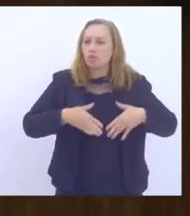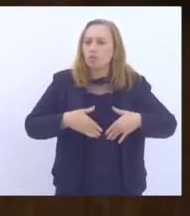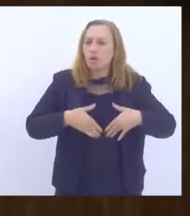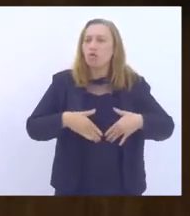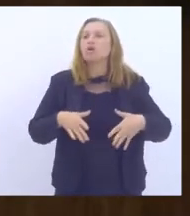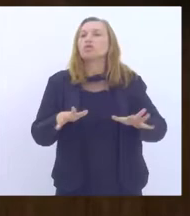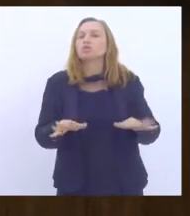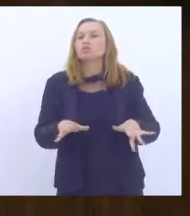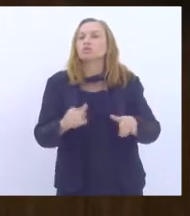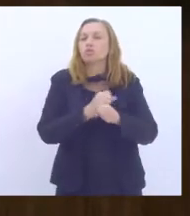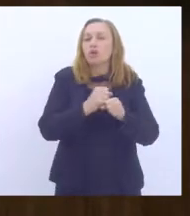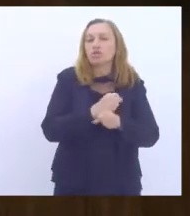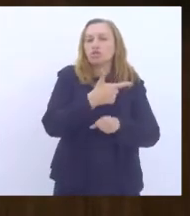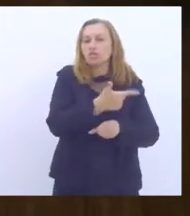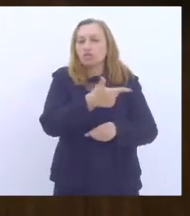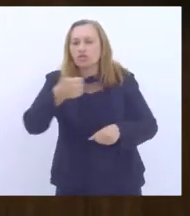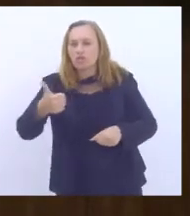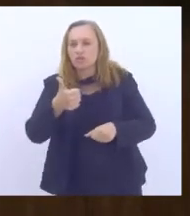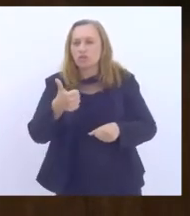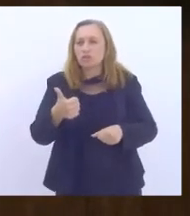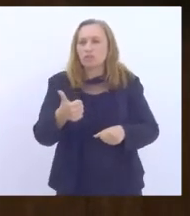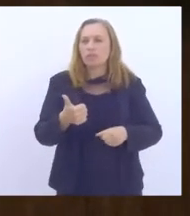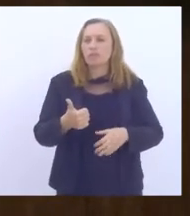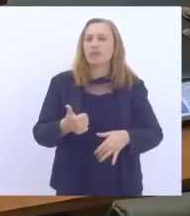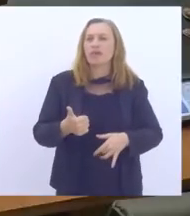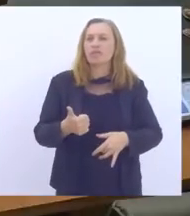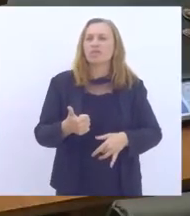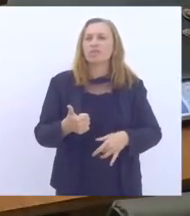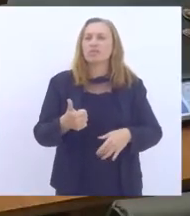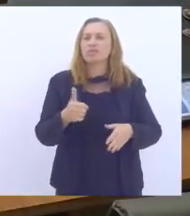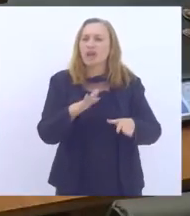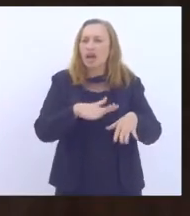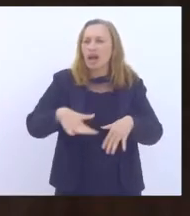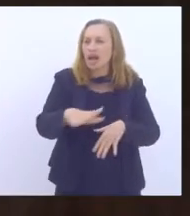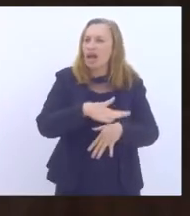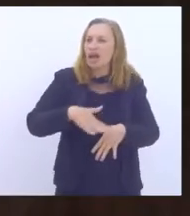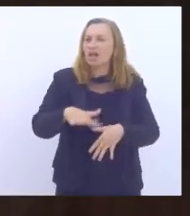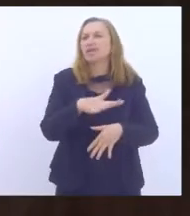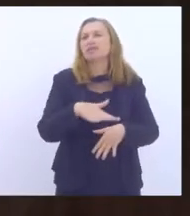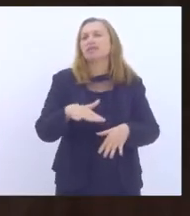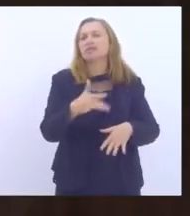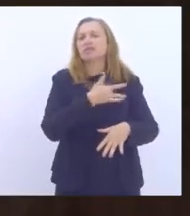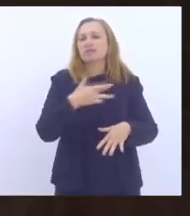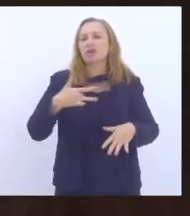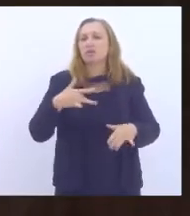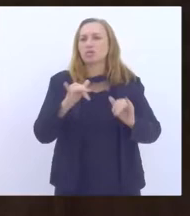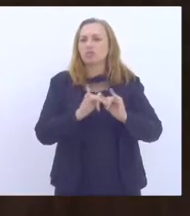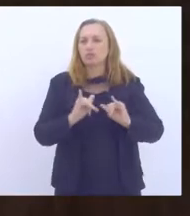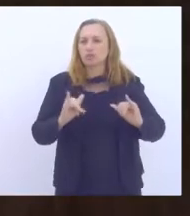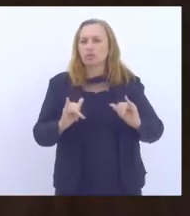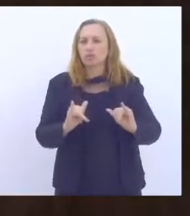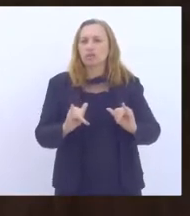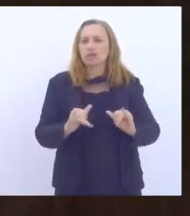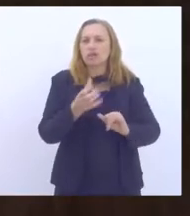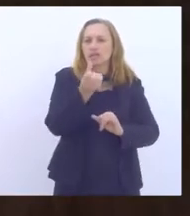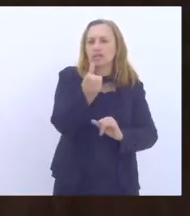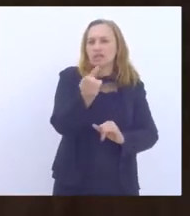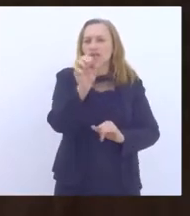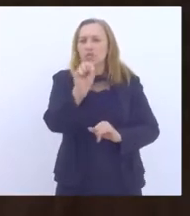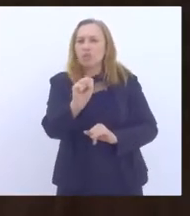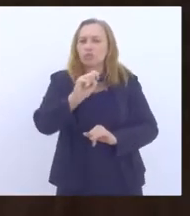no ano de 2021 os dados da área da saúde registra um aumento de 68 Mil